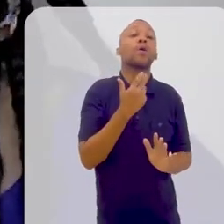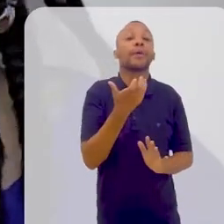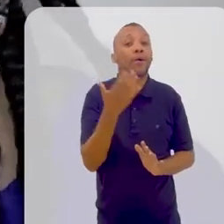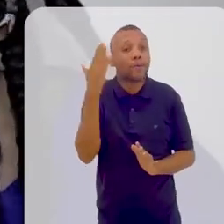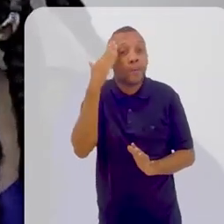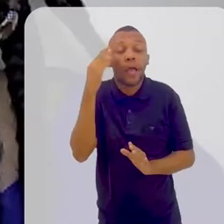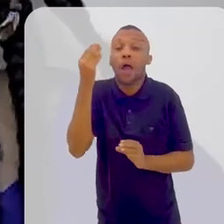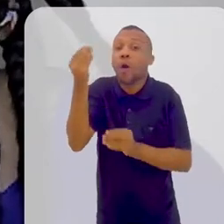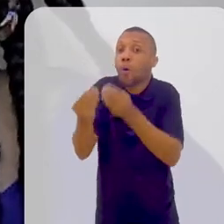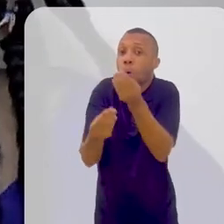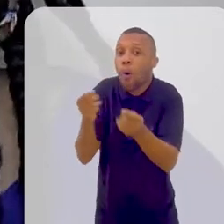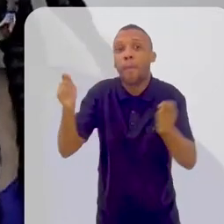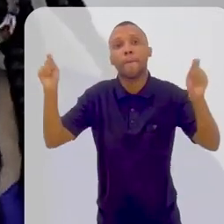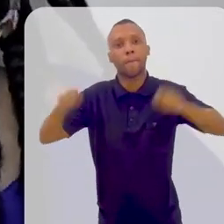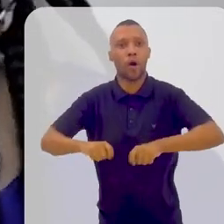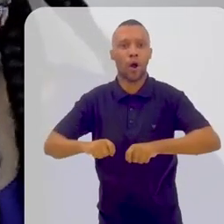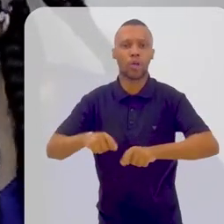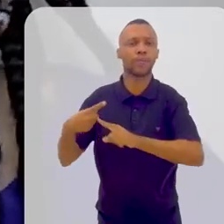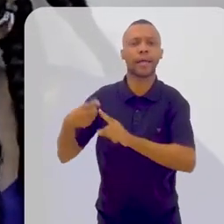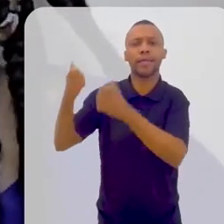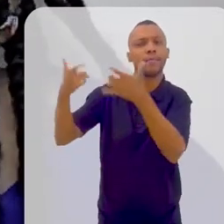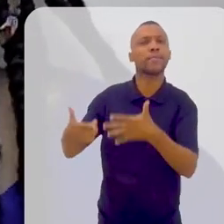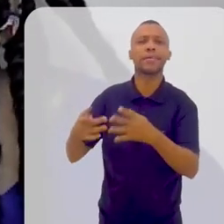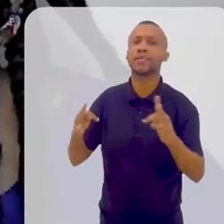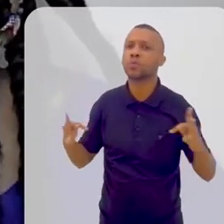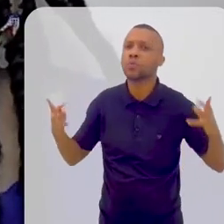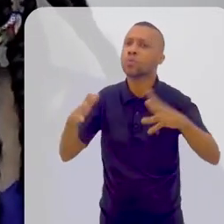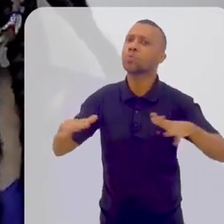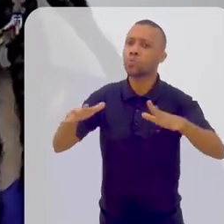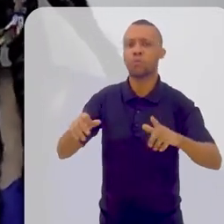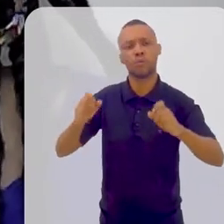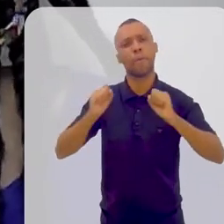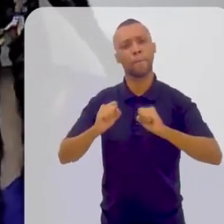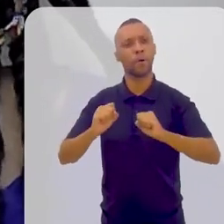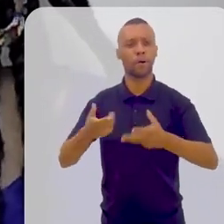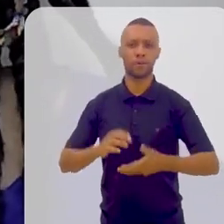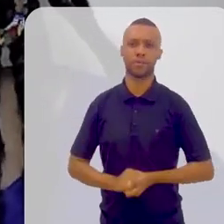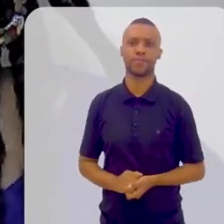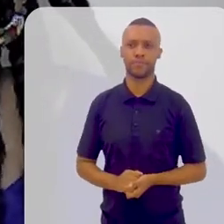saber como pode. Ele dizia que tudo podia.